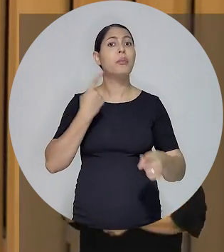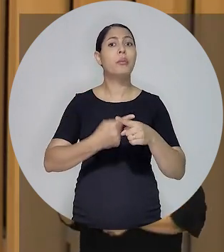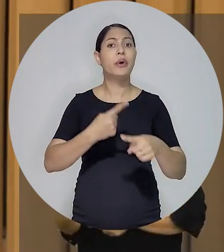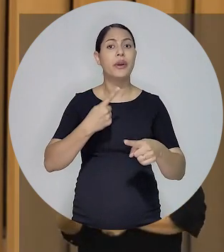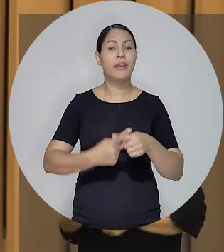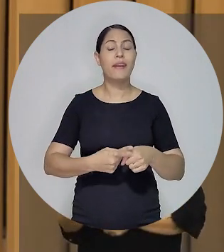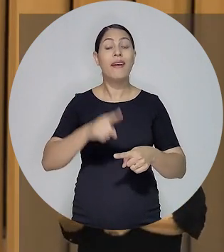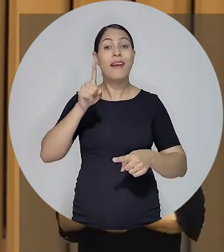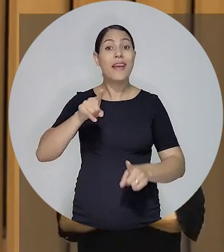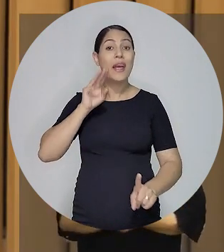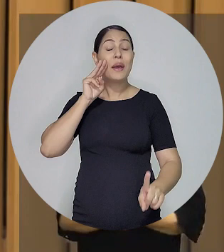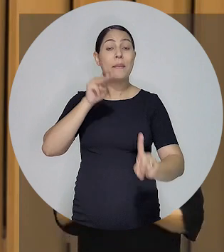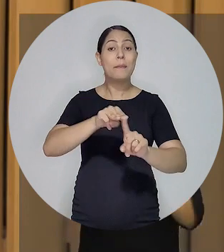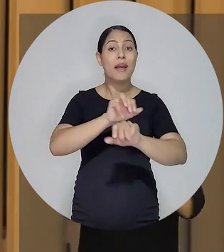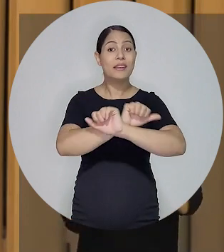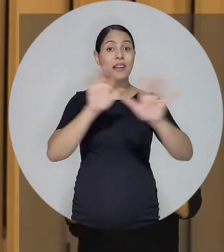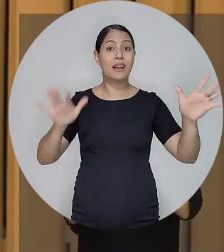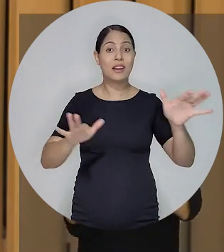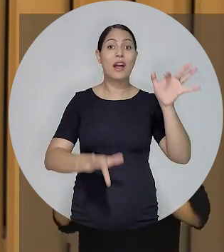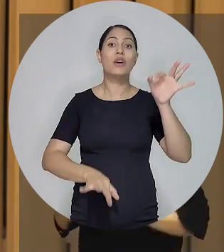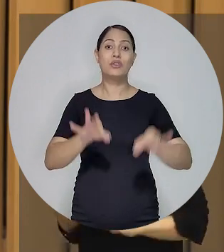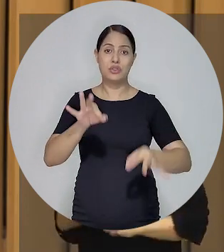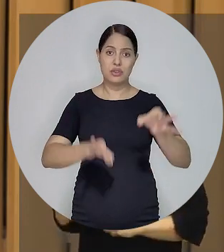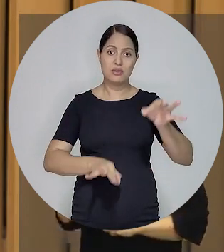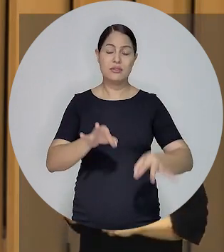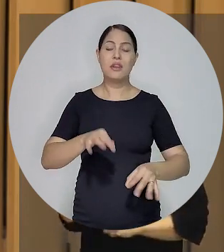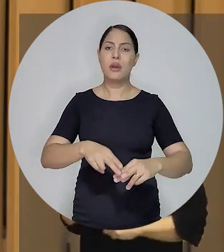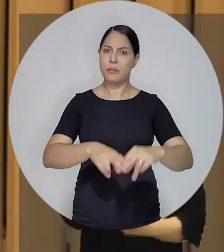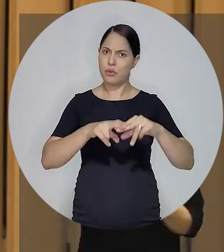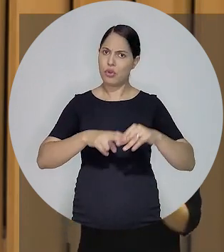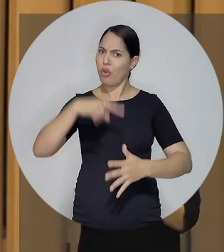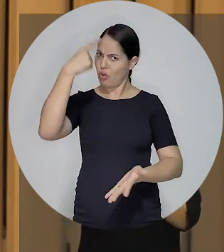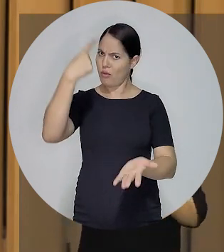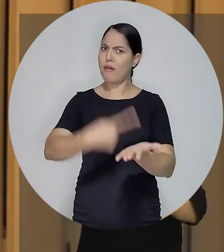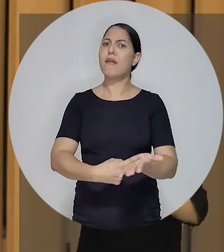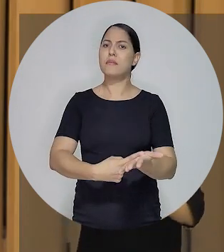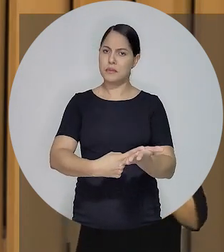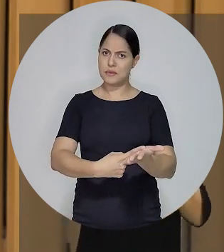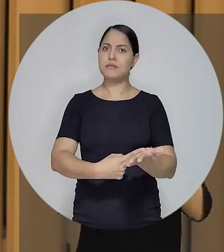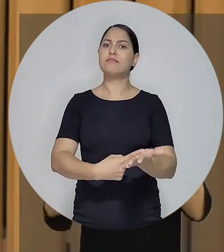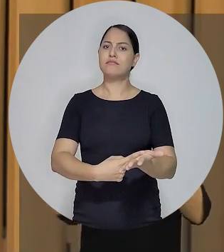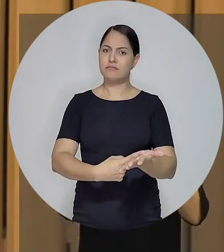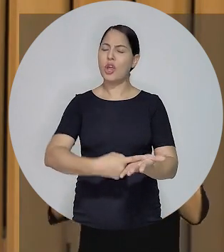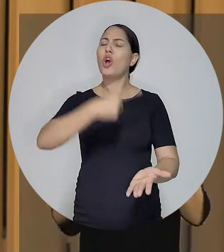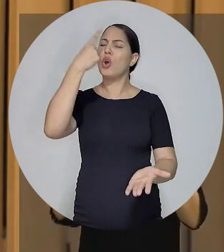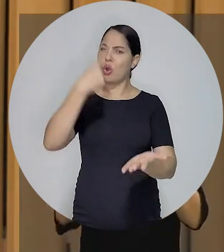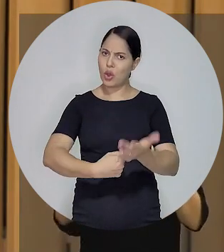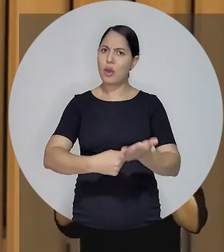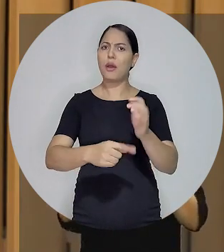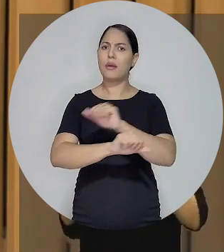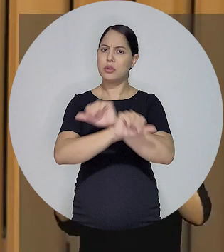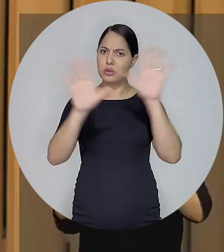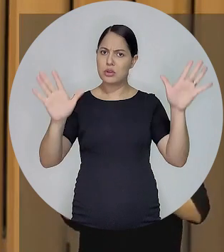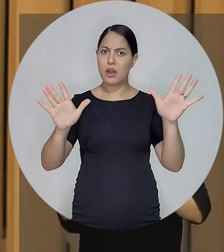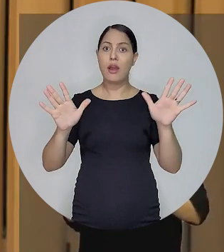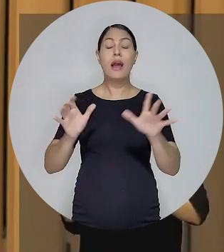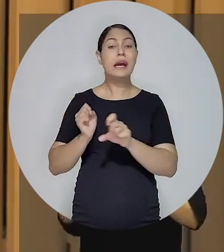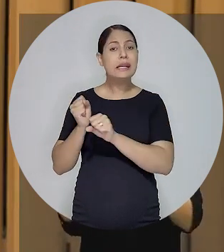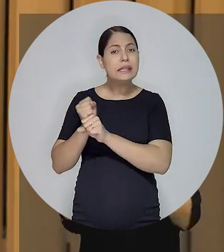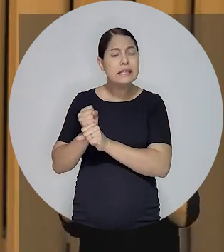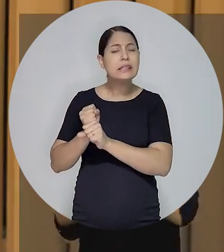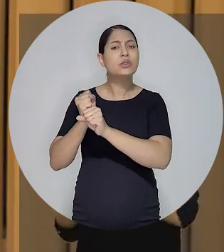algo fundamental e importante, que são as metas nacionais do Poder Judiciário, considerando que as mesmas são compromissos